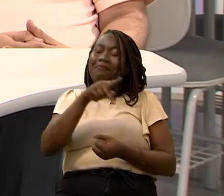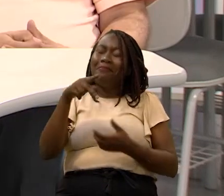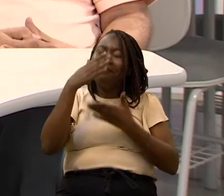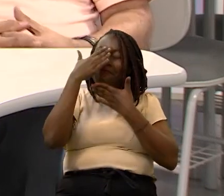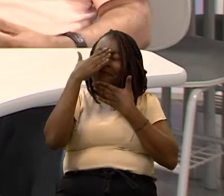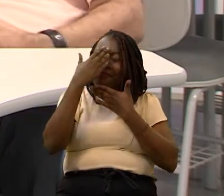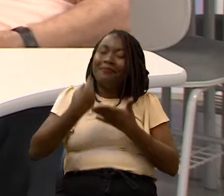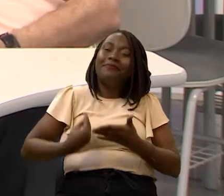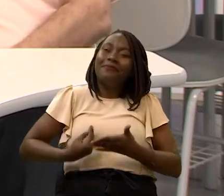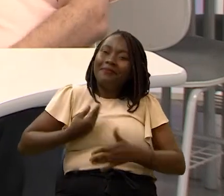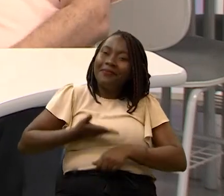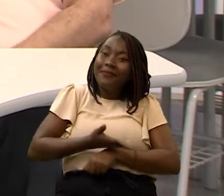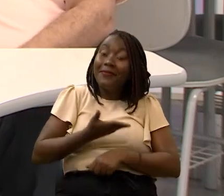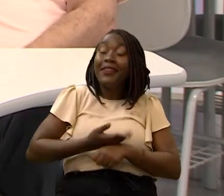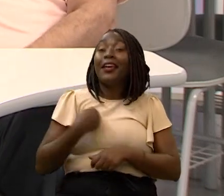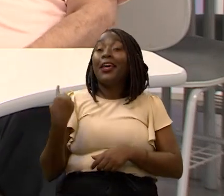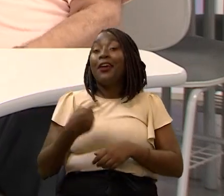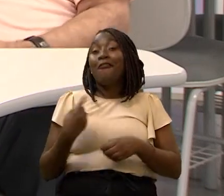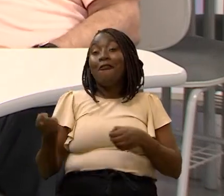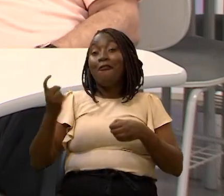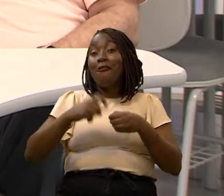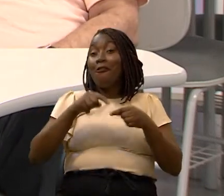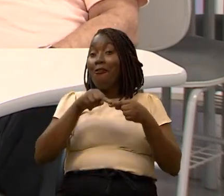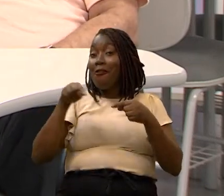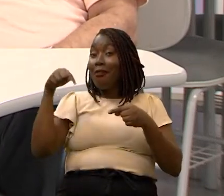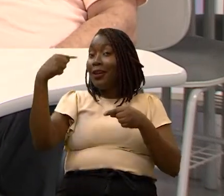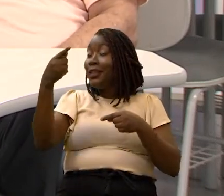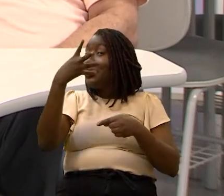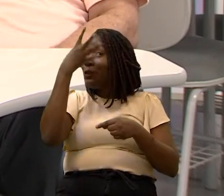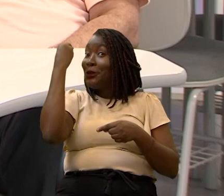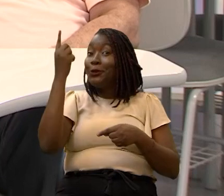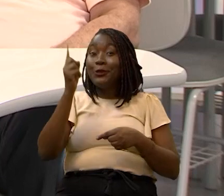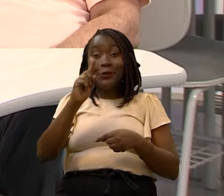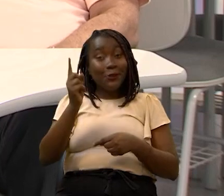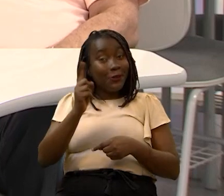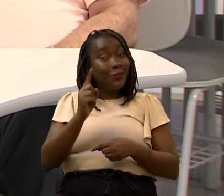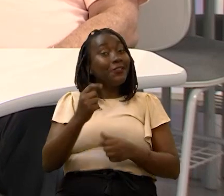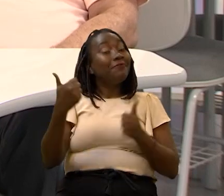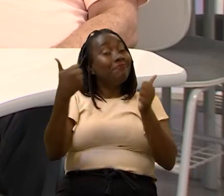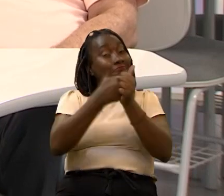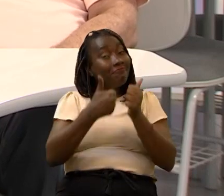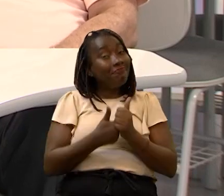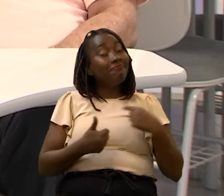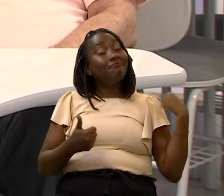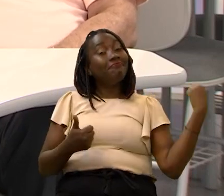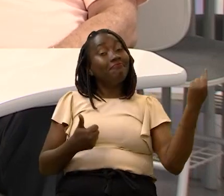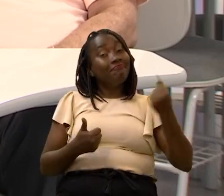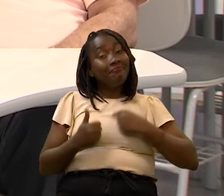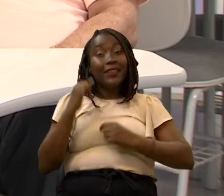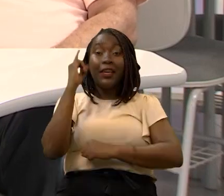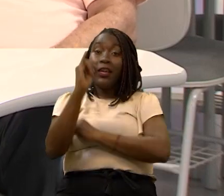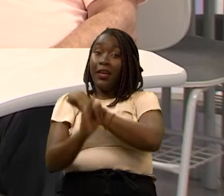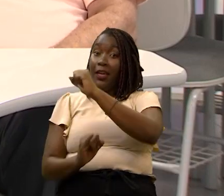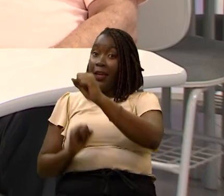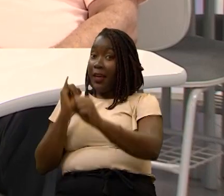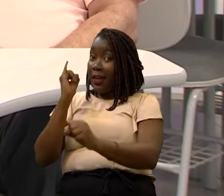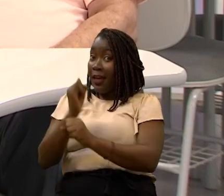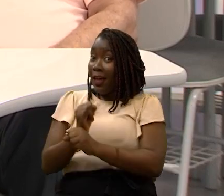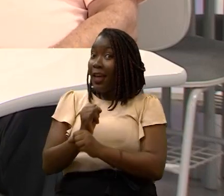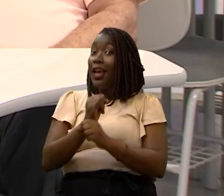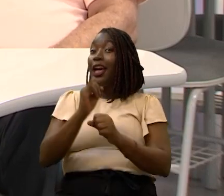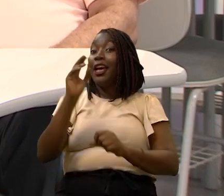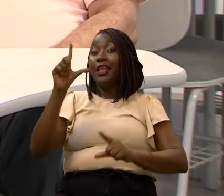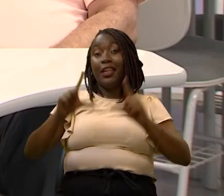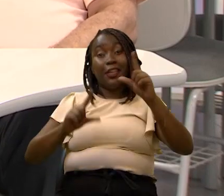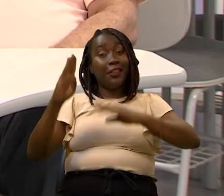Tá, professor, muito obrigado pela sua participação. A gente volta na semana que vem e não se esqueçam de nos acompanhar nas